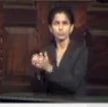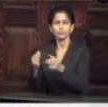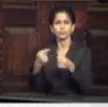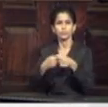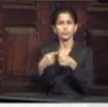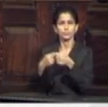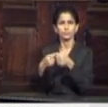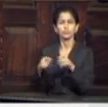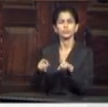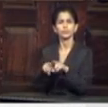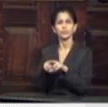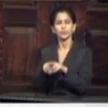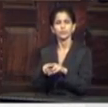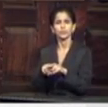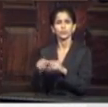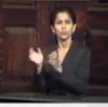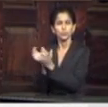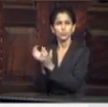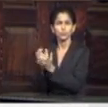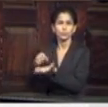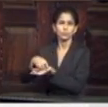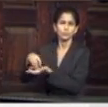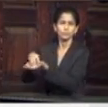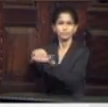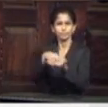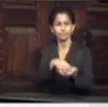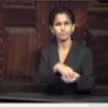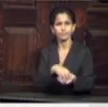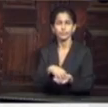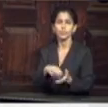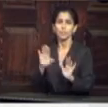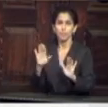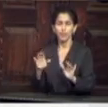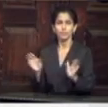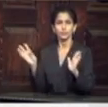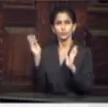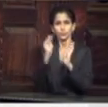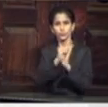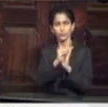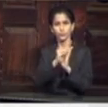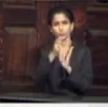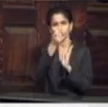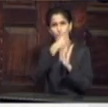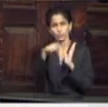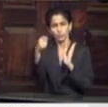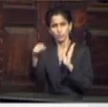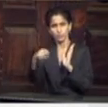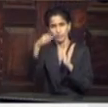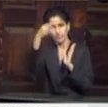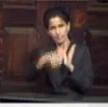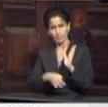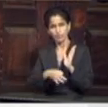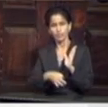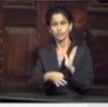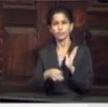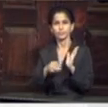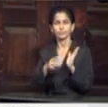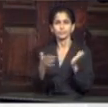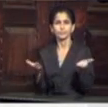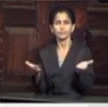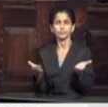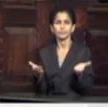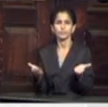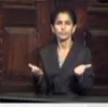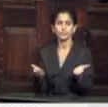esta mesma preocupação não se manifesta quando das definições sobre a distribuição das verbas publicitárias, Marcelo. É impressionante. Só